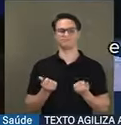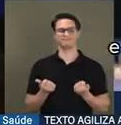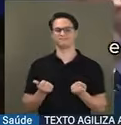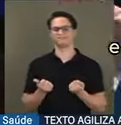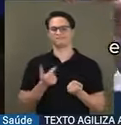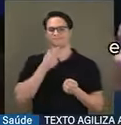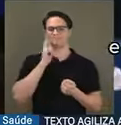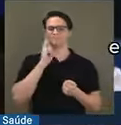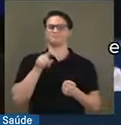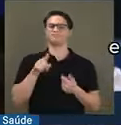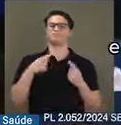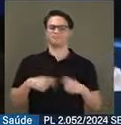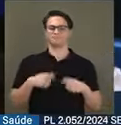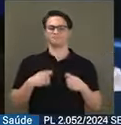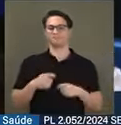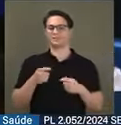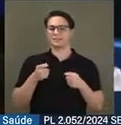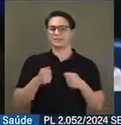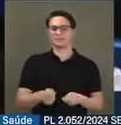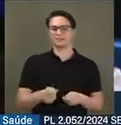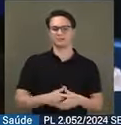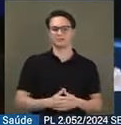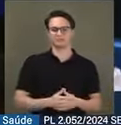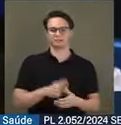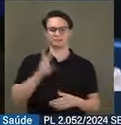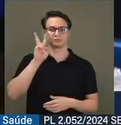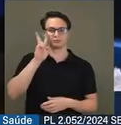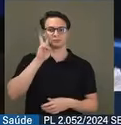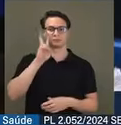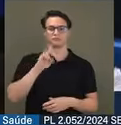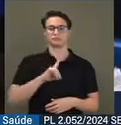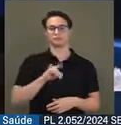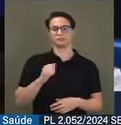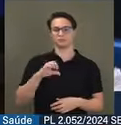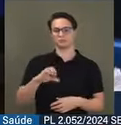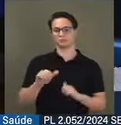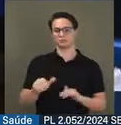e o senhor vai precisar tomar uma decisão. Segunda-feira, dia 9 de setembro.